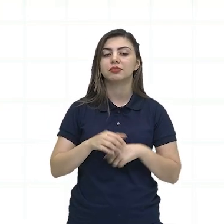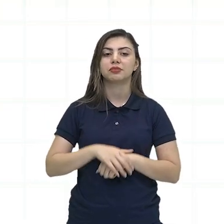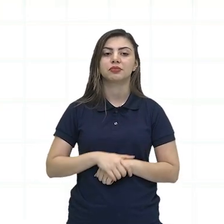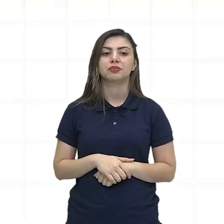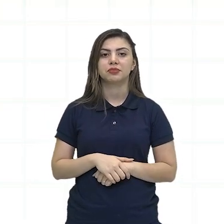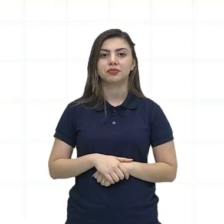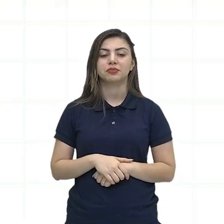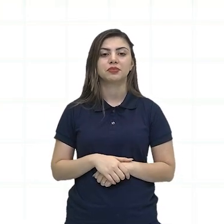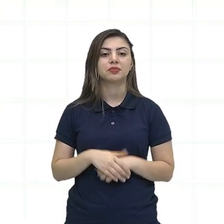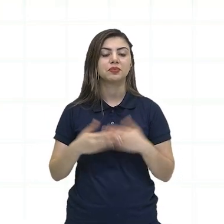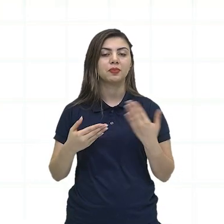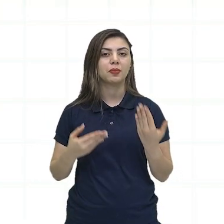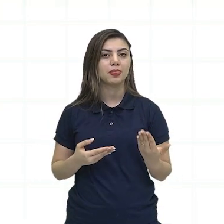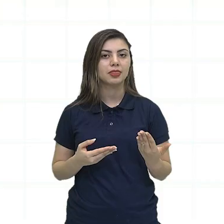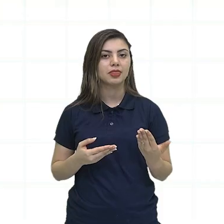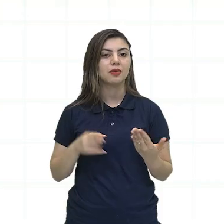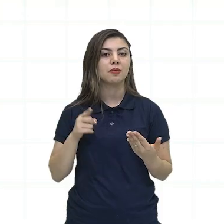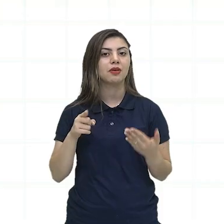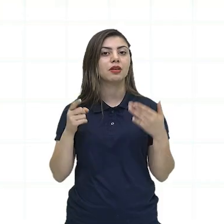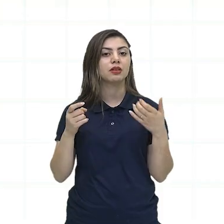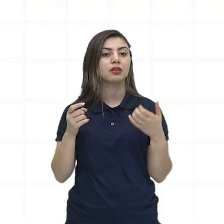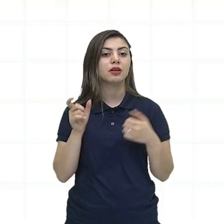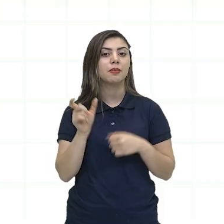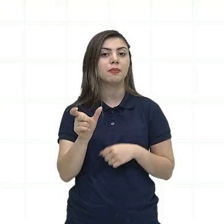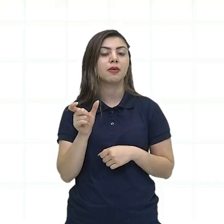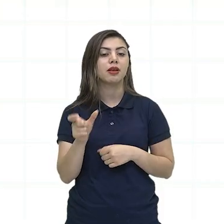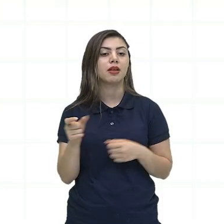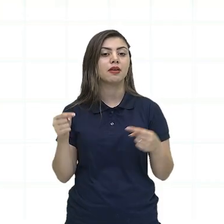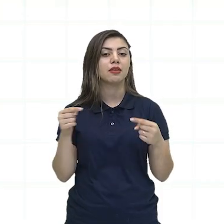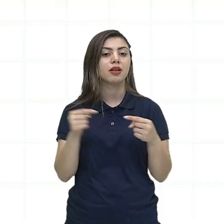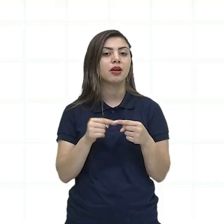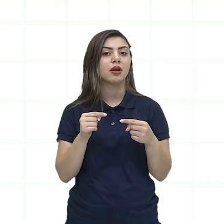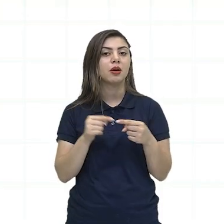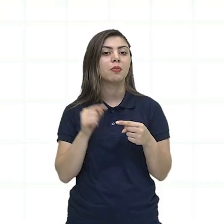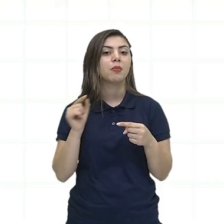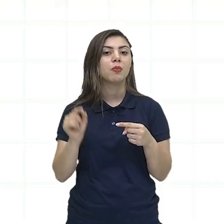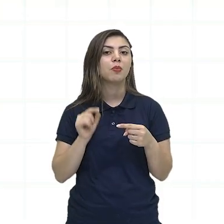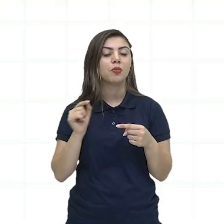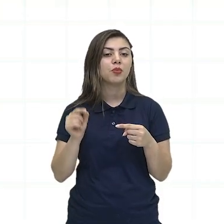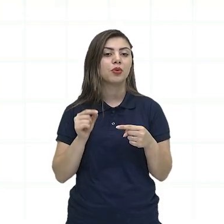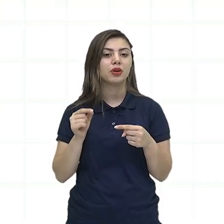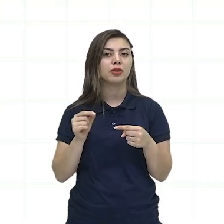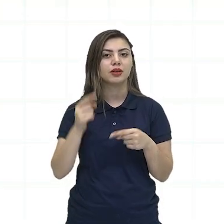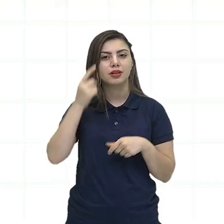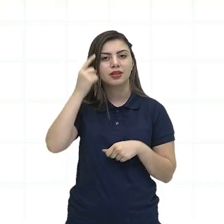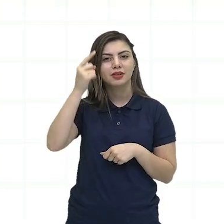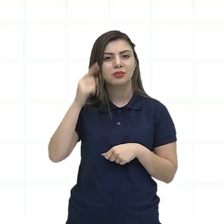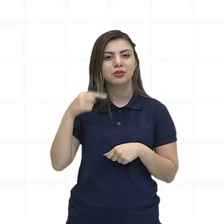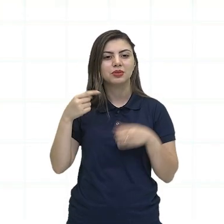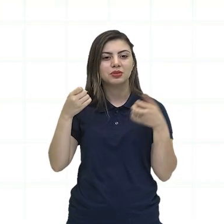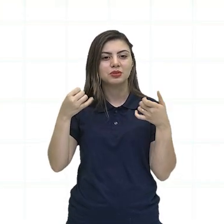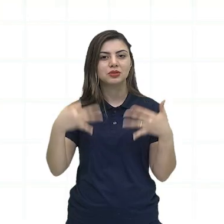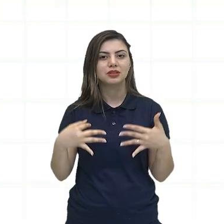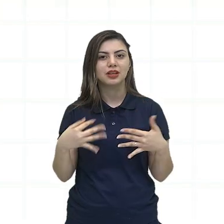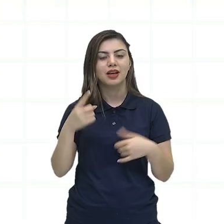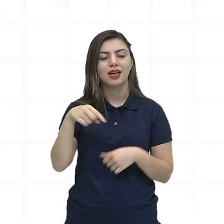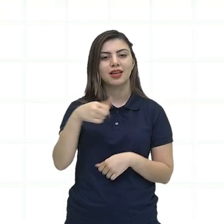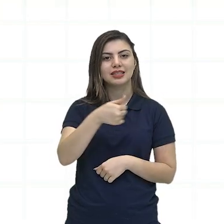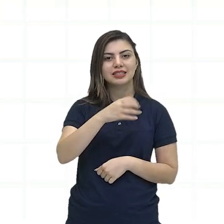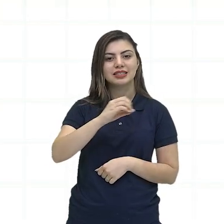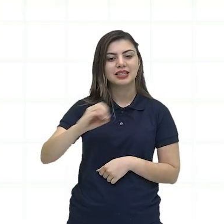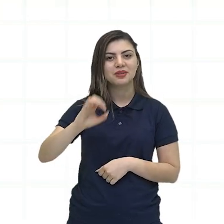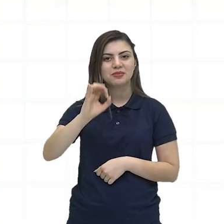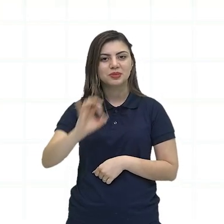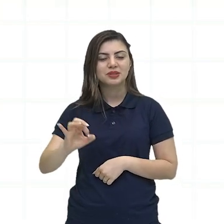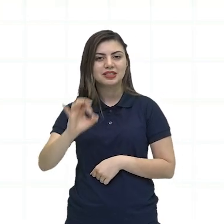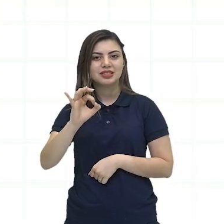she always arrives early for work. Nós vimos aqui, então, que é 100% do tempo